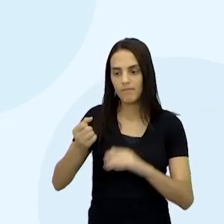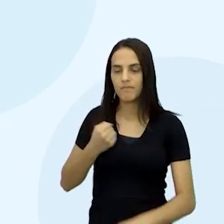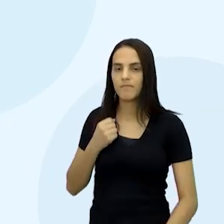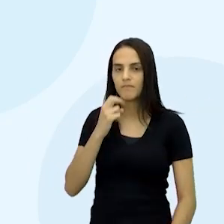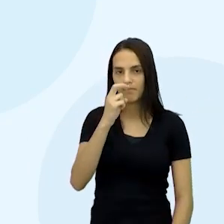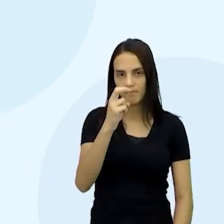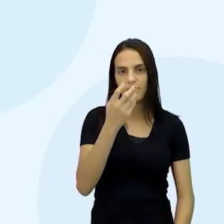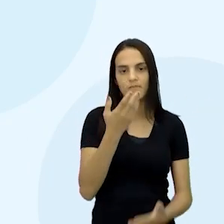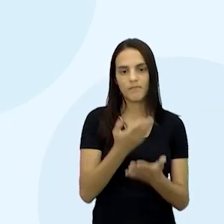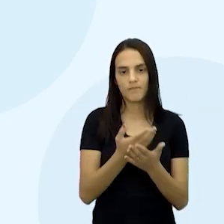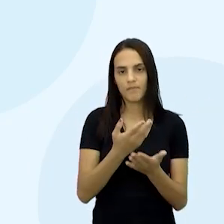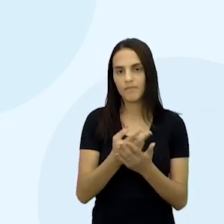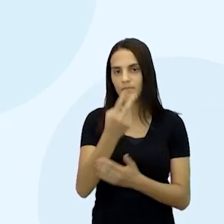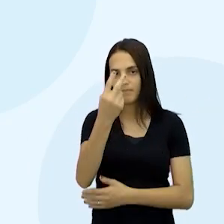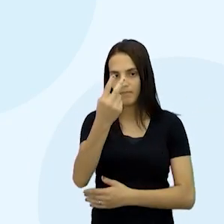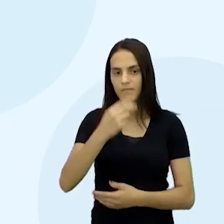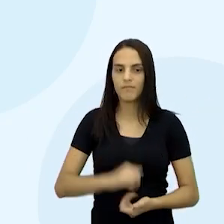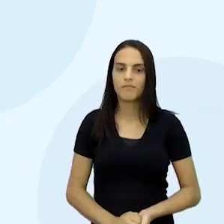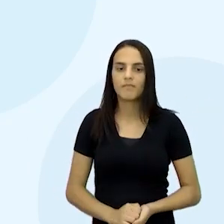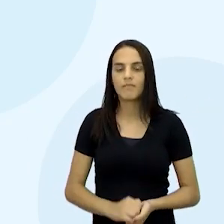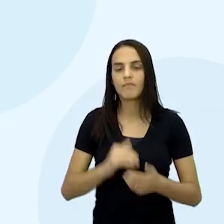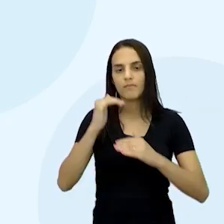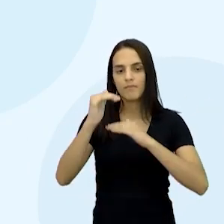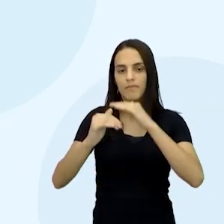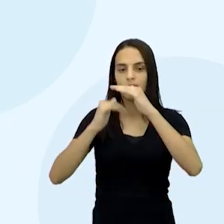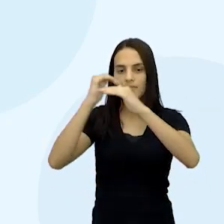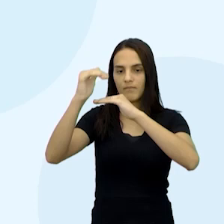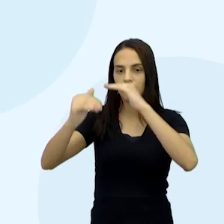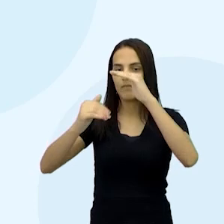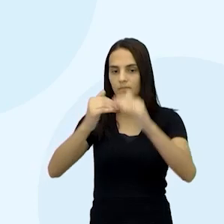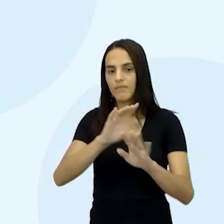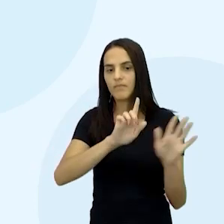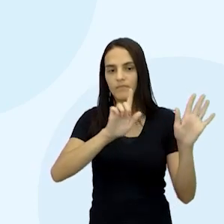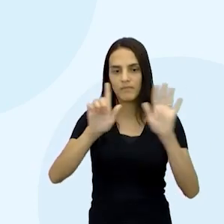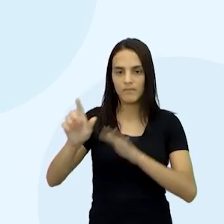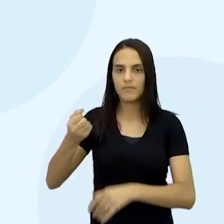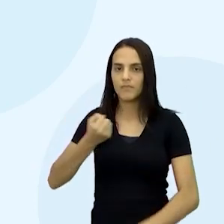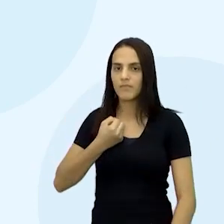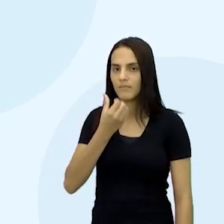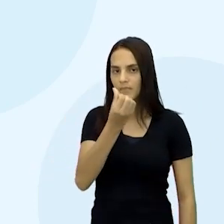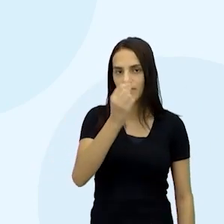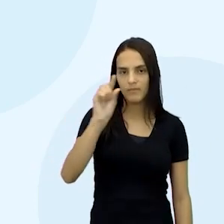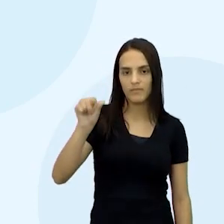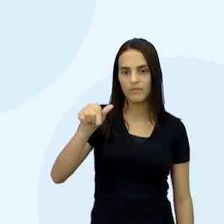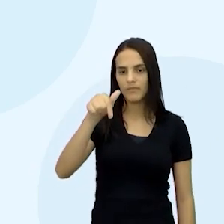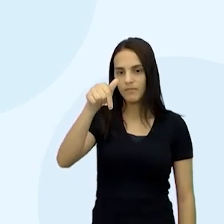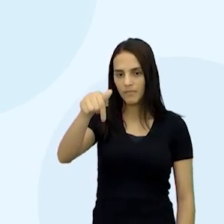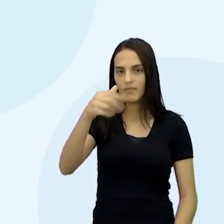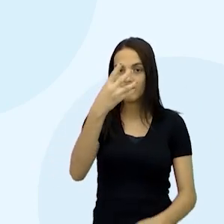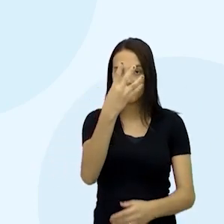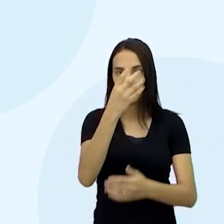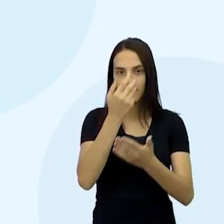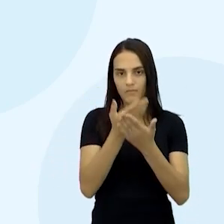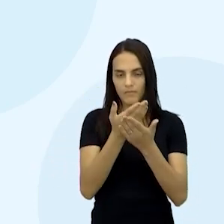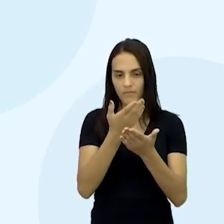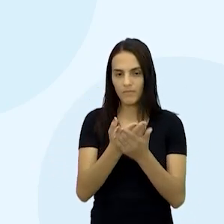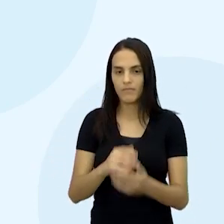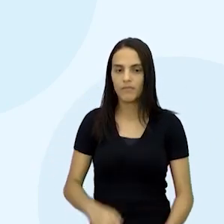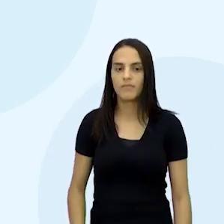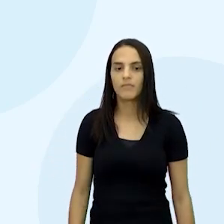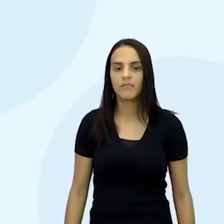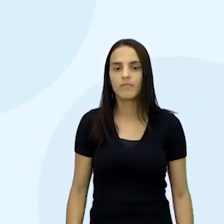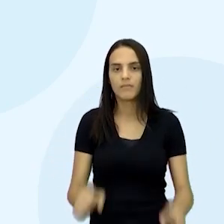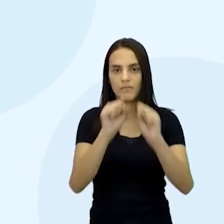semana 5 de 2 aulas, né? Nós temos aí um desenvolvimento na semana 6 e 7 em